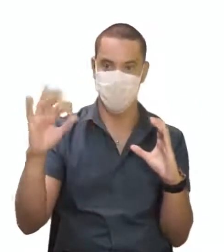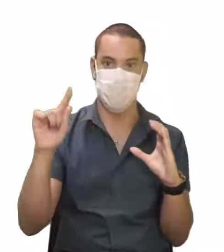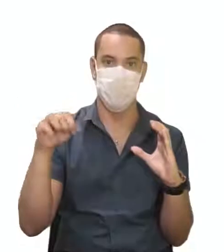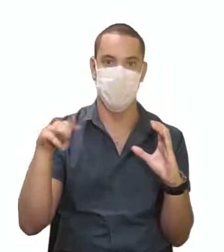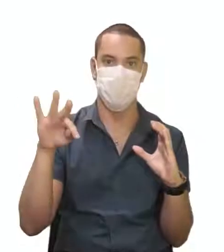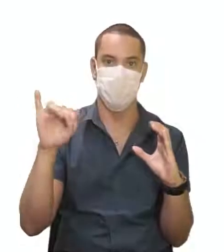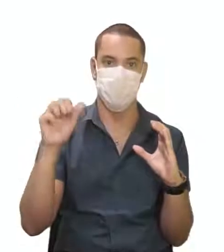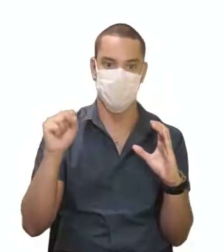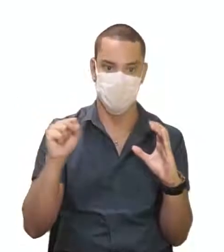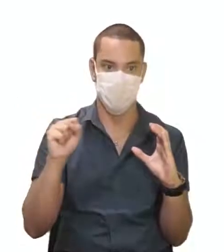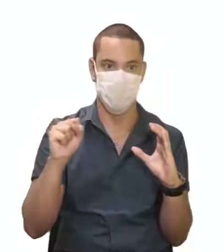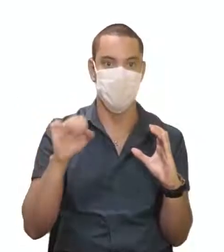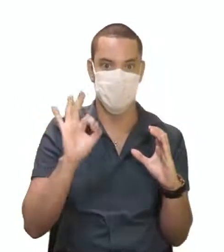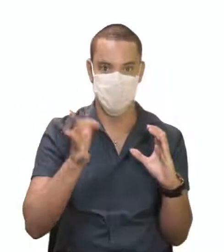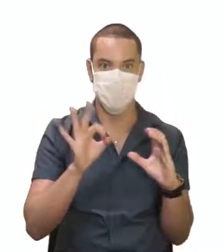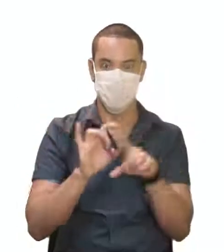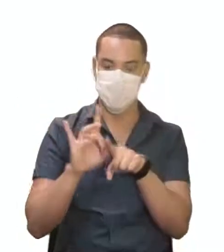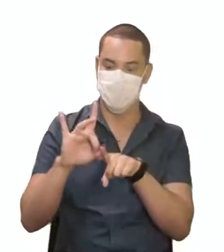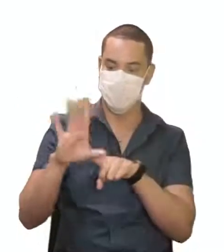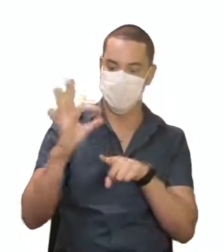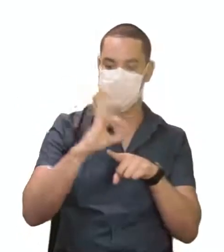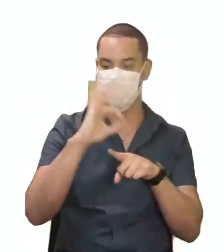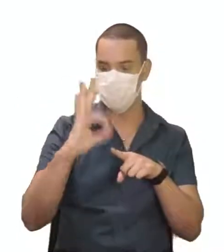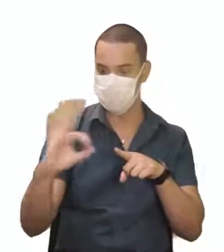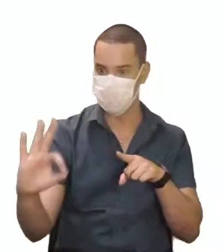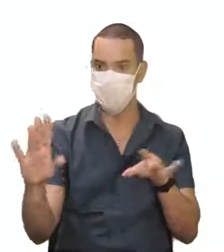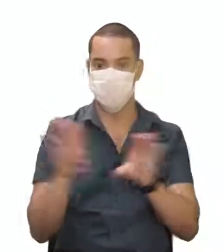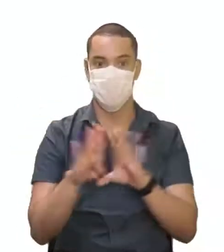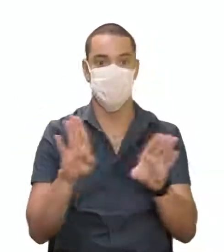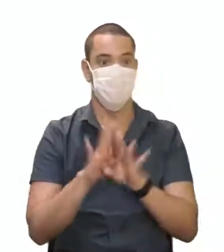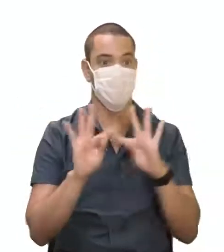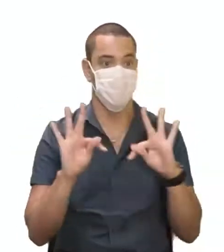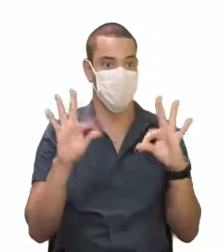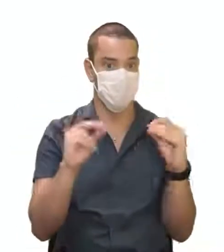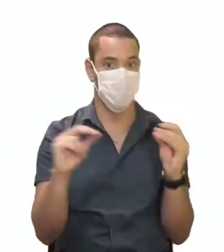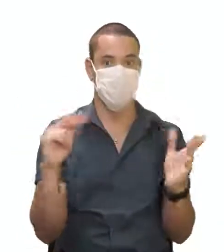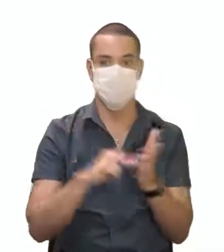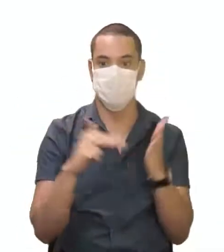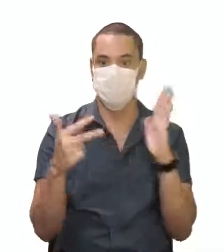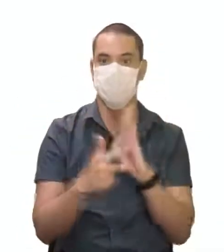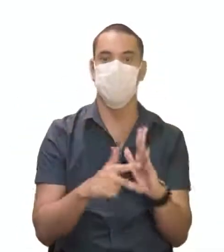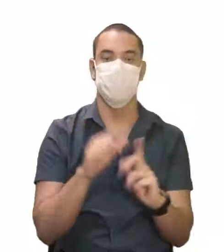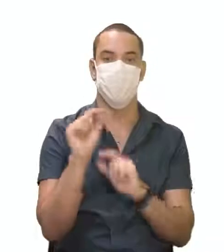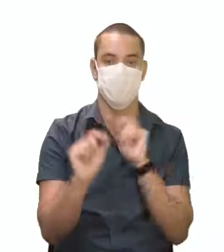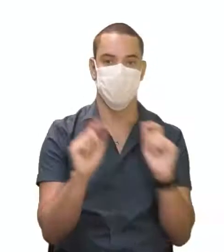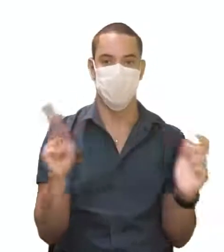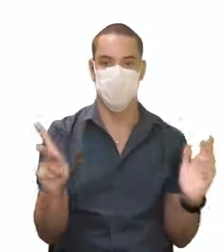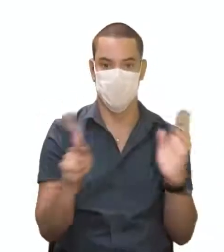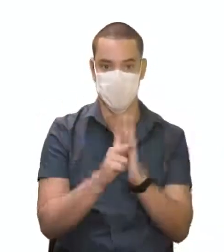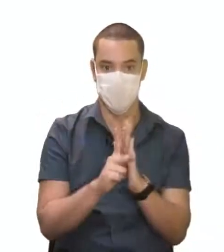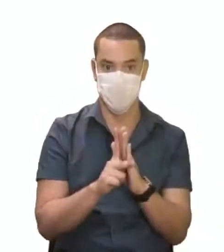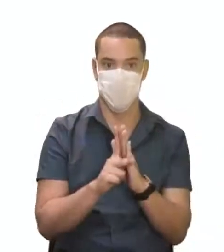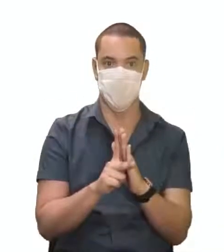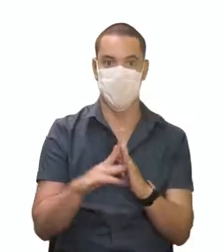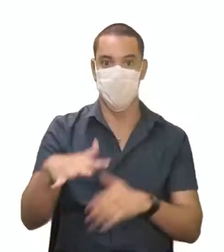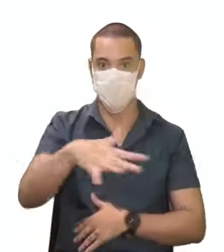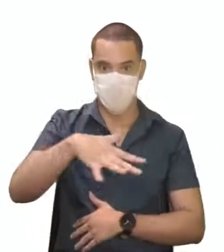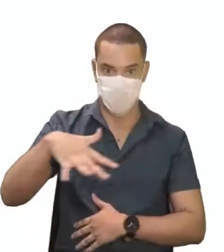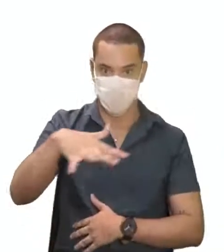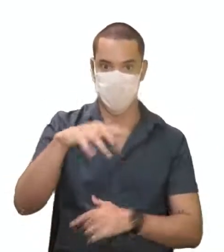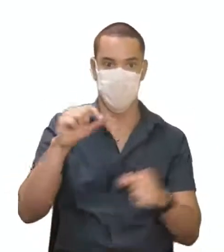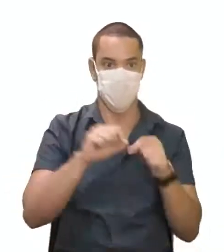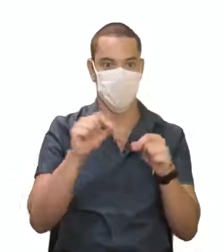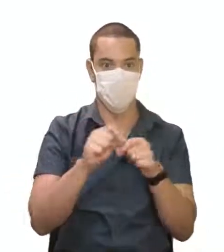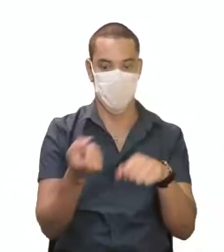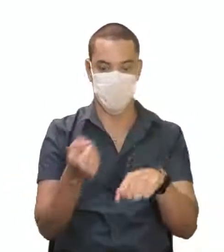Células reprodutivas, os espermatozoides. E aí elas vão fazer parte das células sexuais, tá